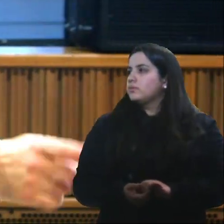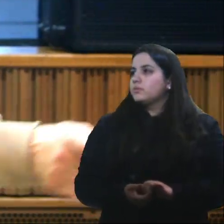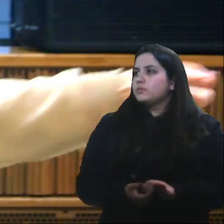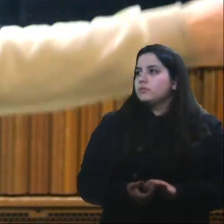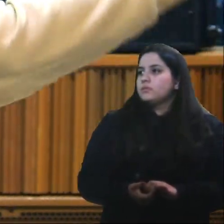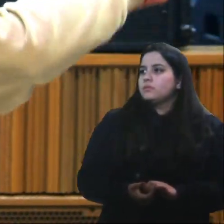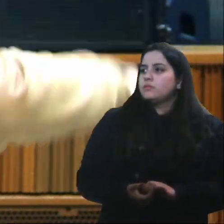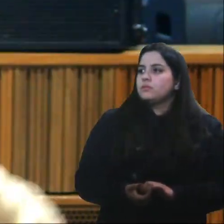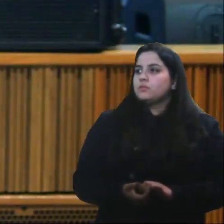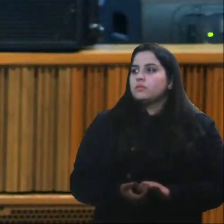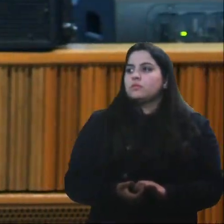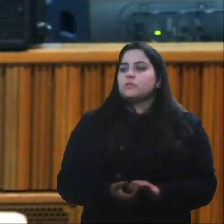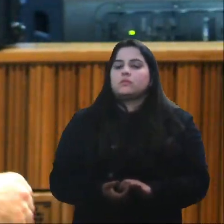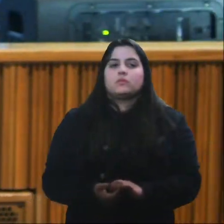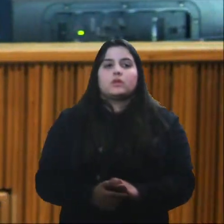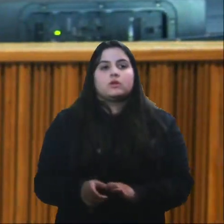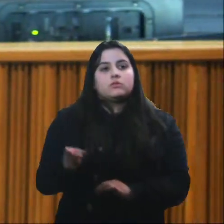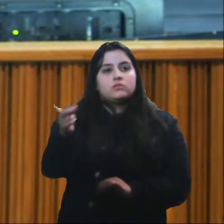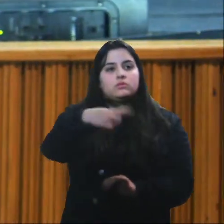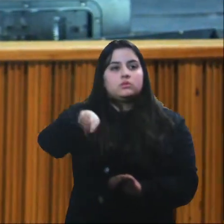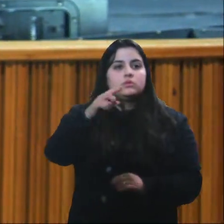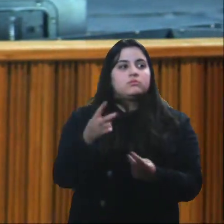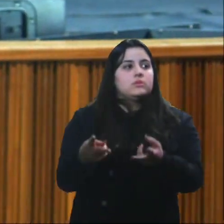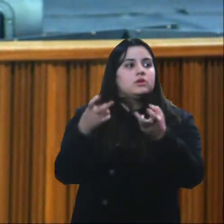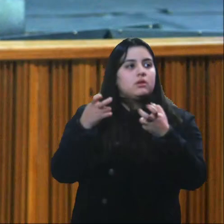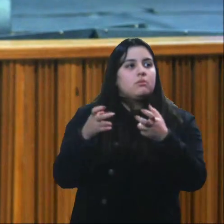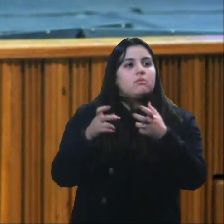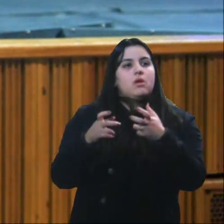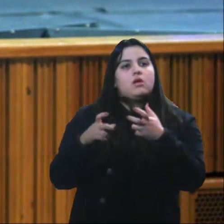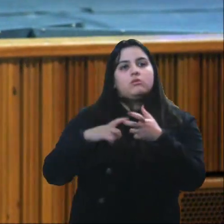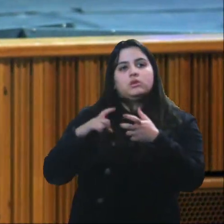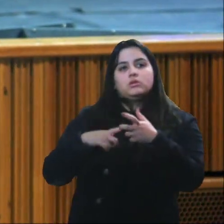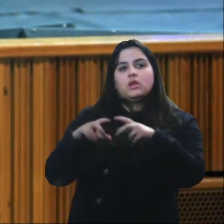Você viu várias cadeiras vazias aqui.